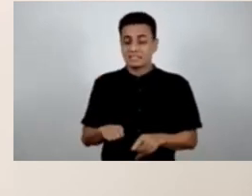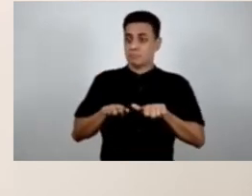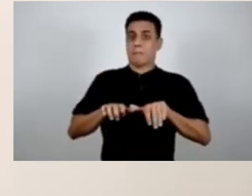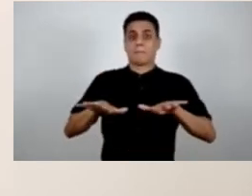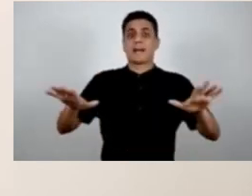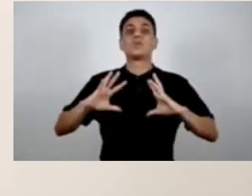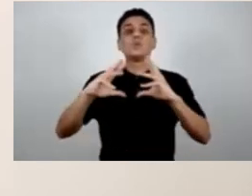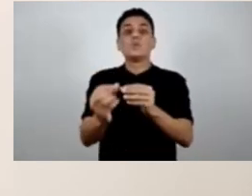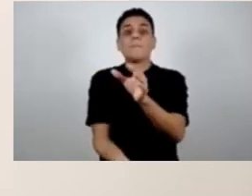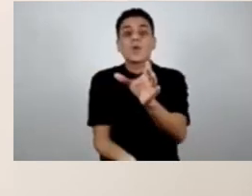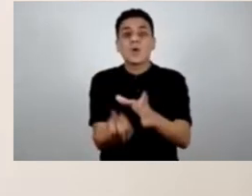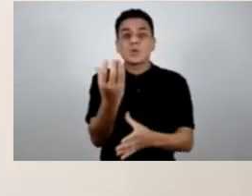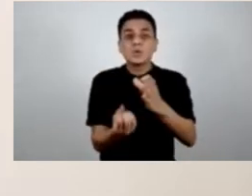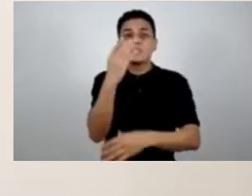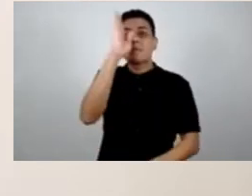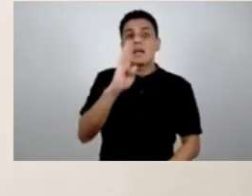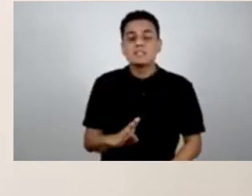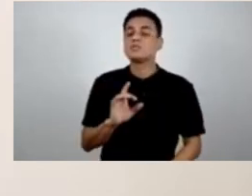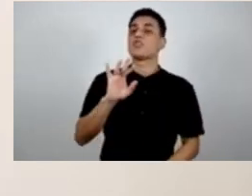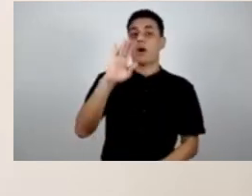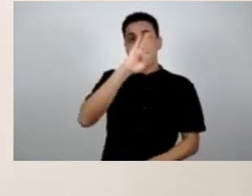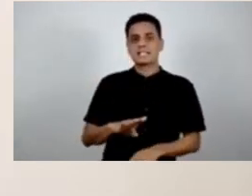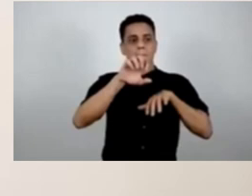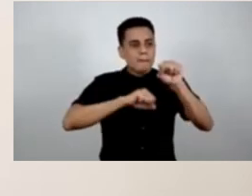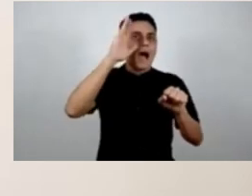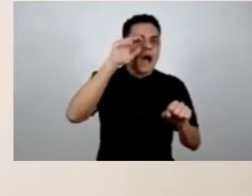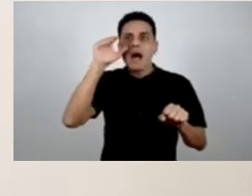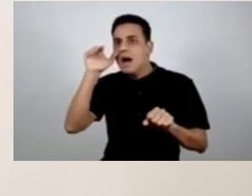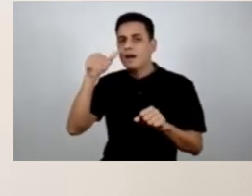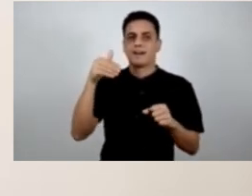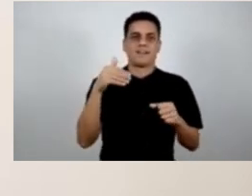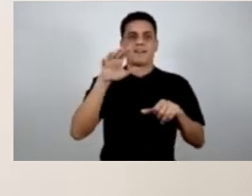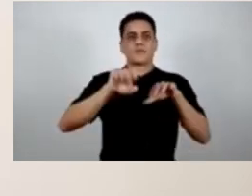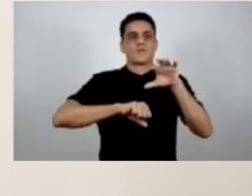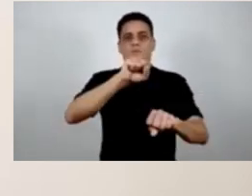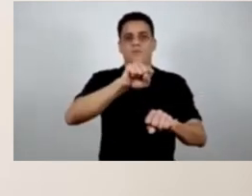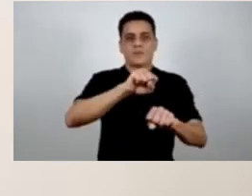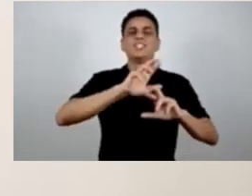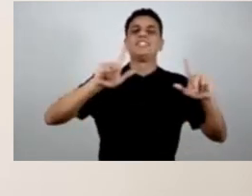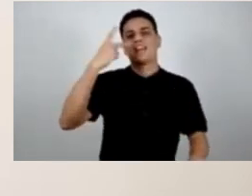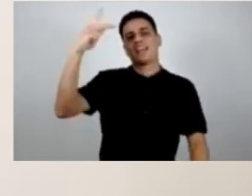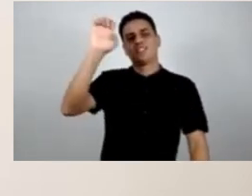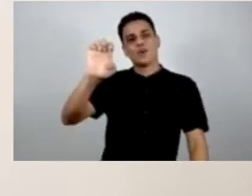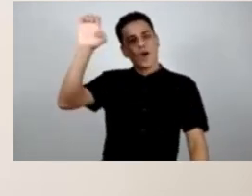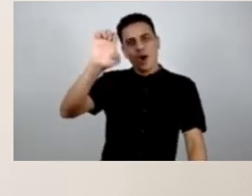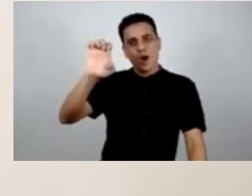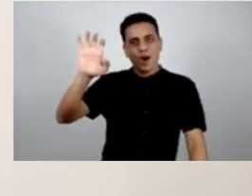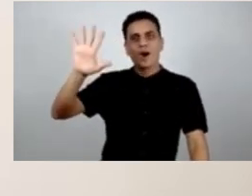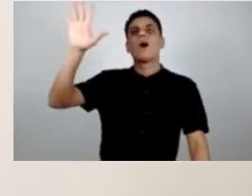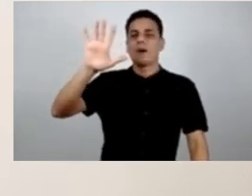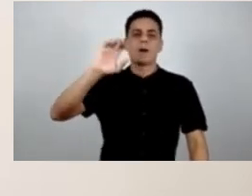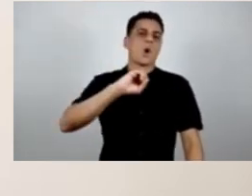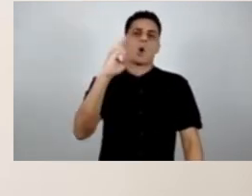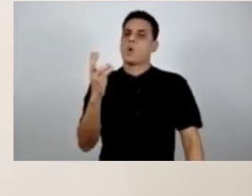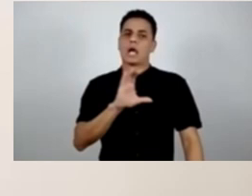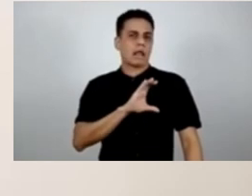onde tudo que se produzia do Brasil era consumido só pelos brasileiros, né? Então, ao contrário do que aconteceu na Europa,